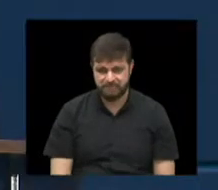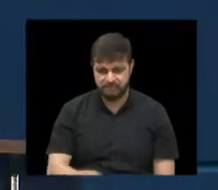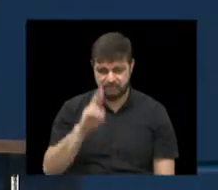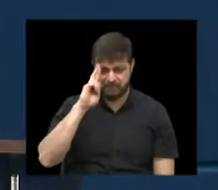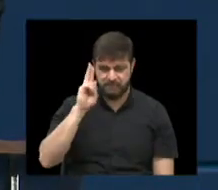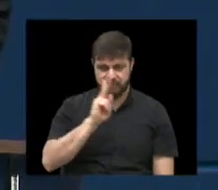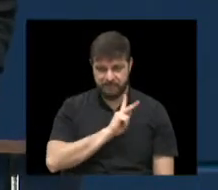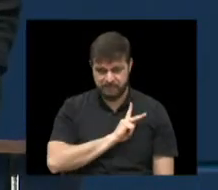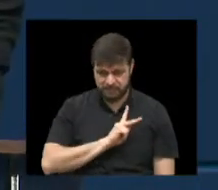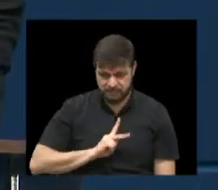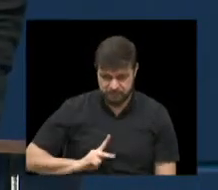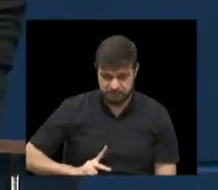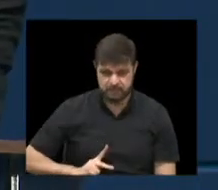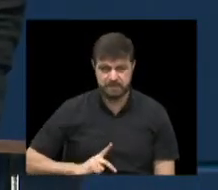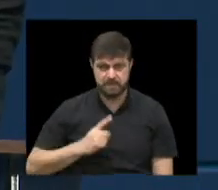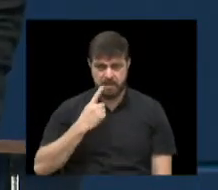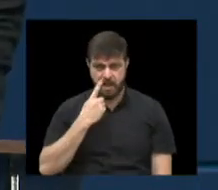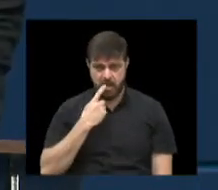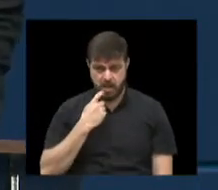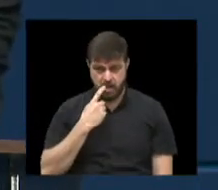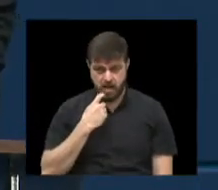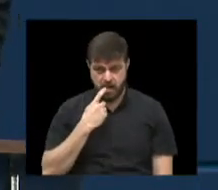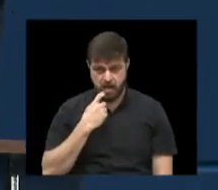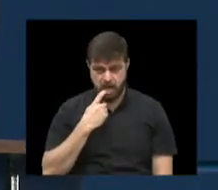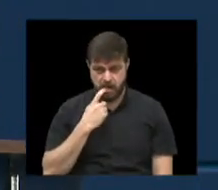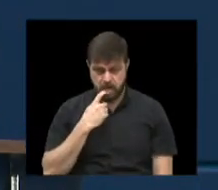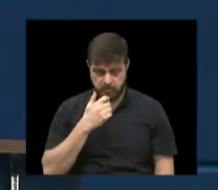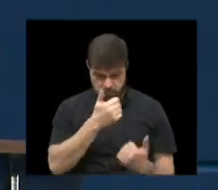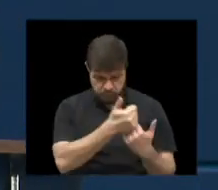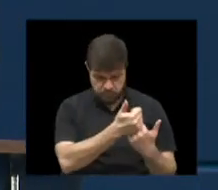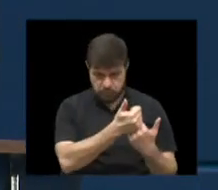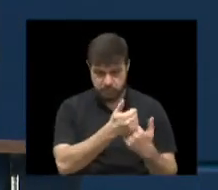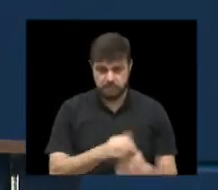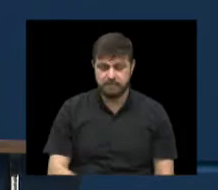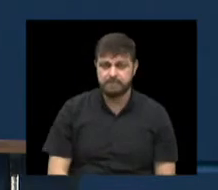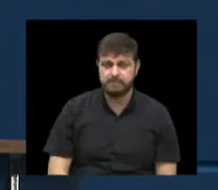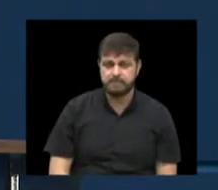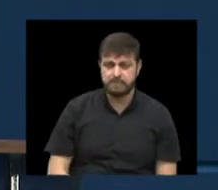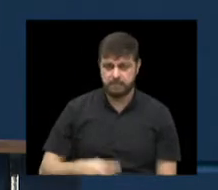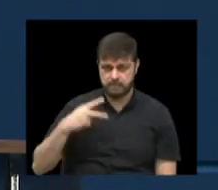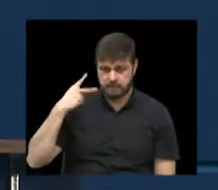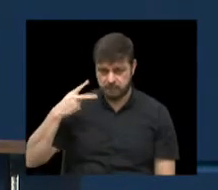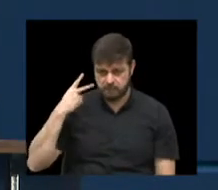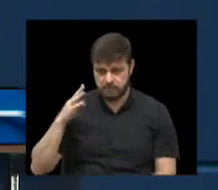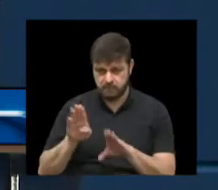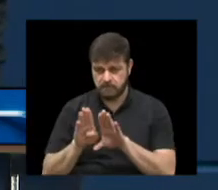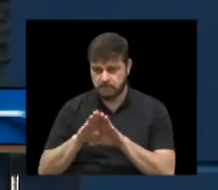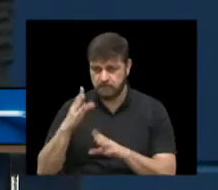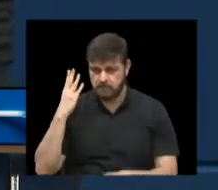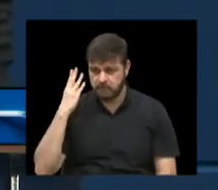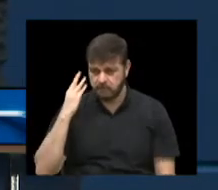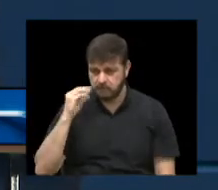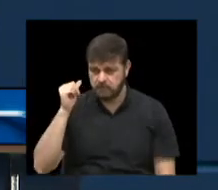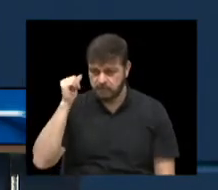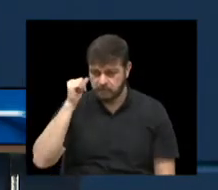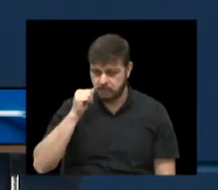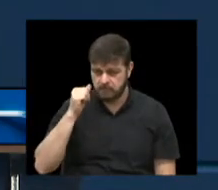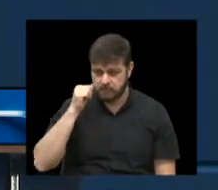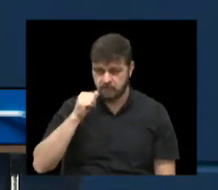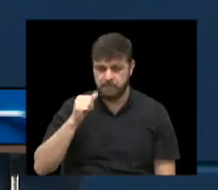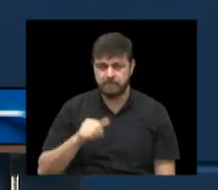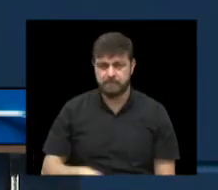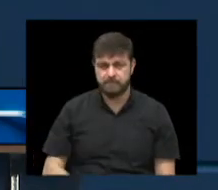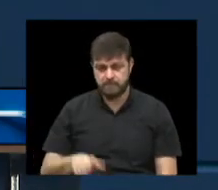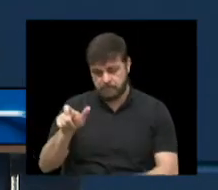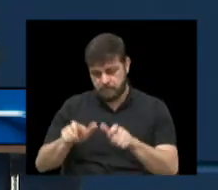Senhor presidente Gilberto Vermelho, senhores vereadores, senhora vereadora Mariana Conte, público